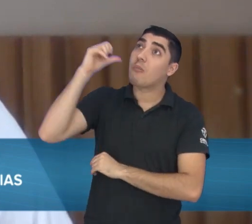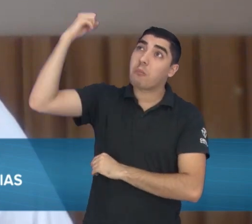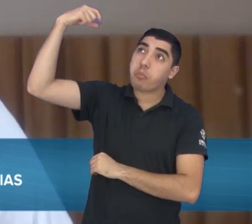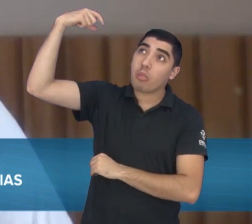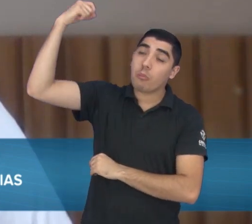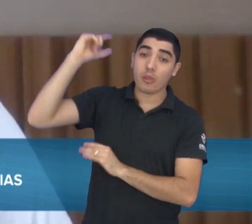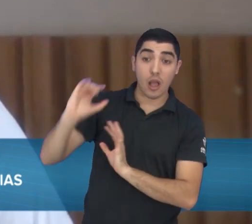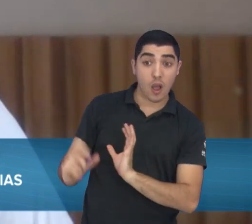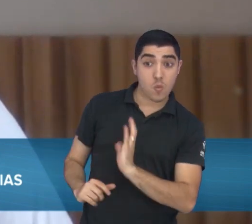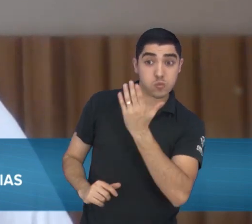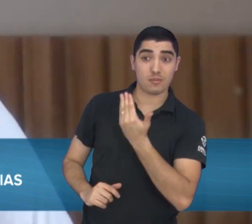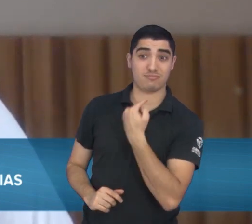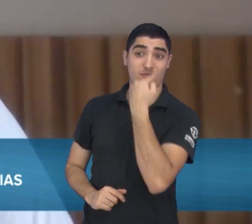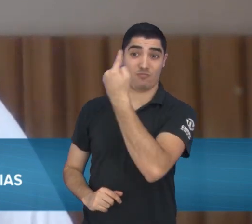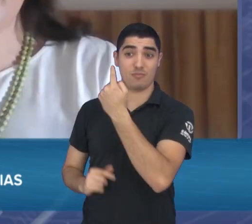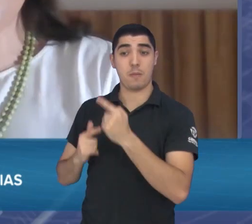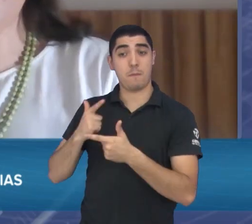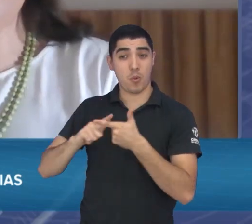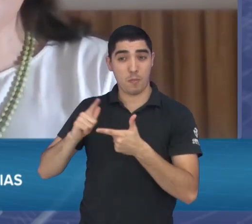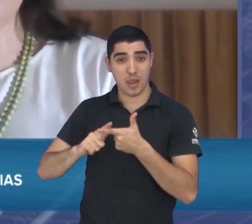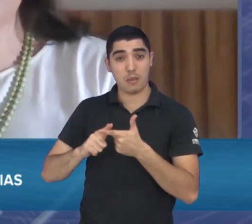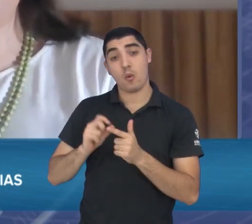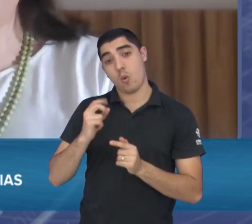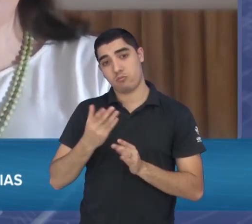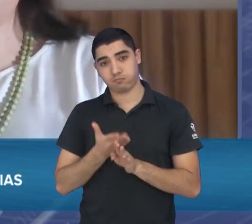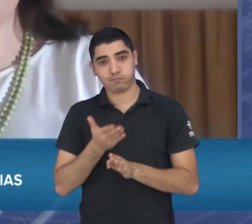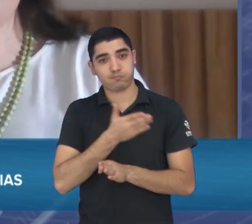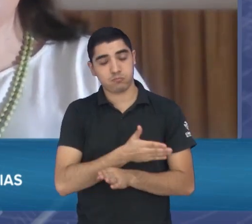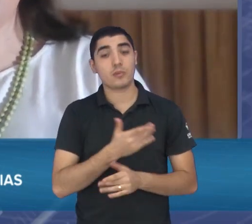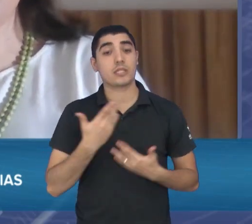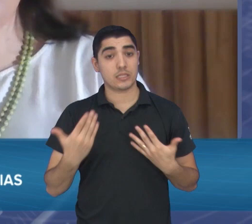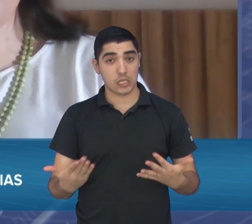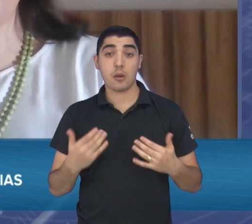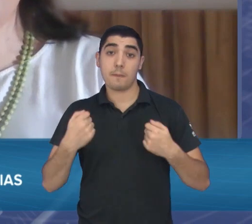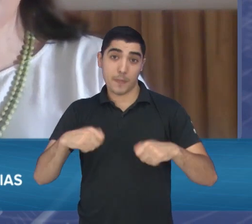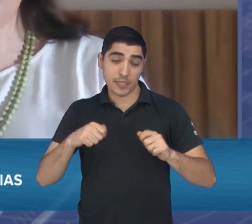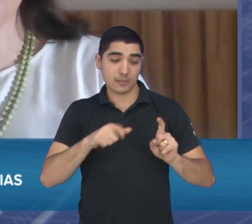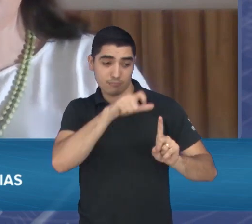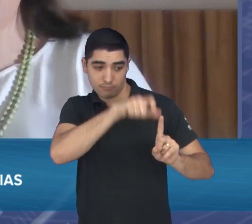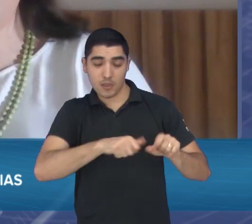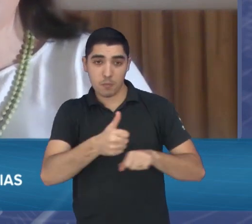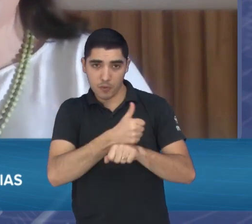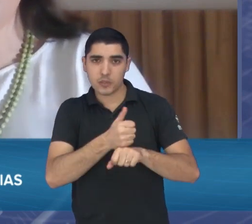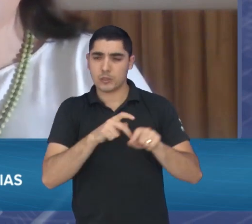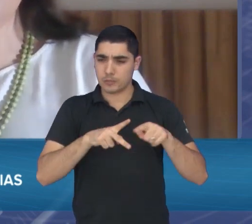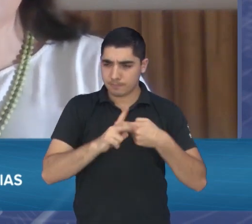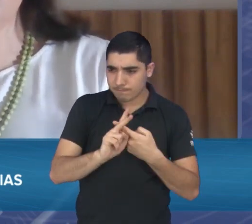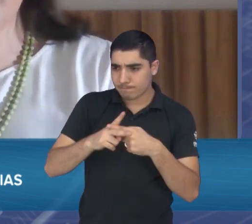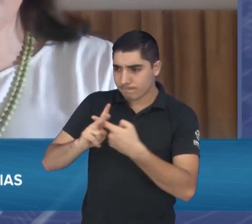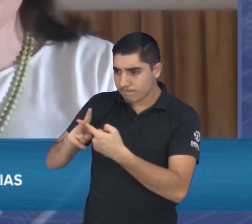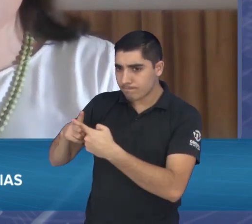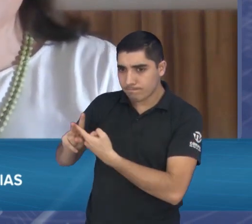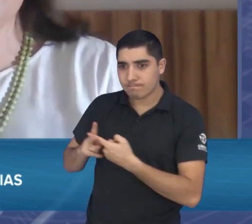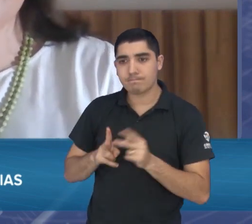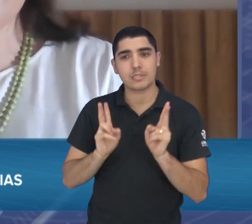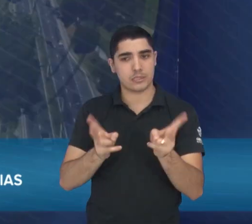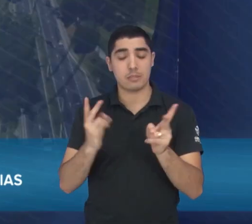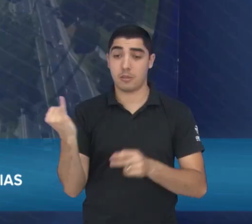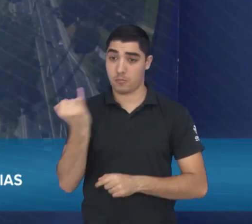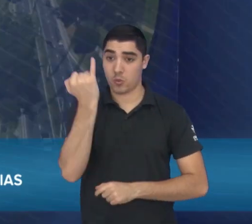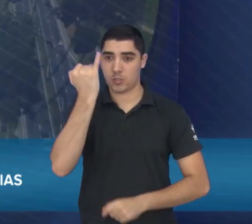pela edificação. Então, realmente a manutenção por parte do síndico ela tem que ocorrer sempre e com um zelo bem